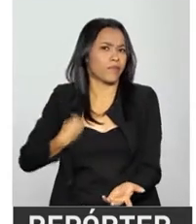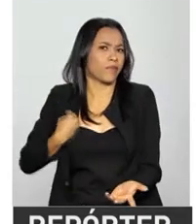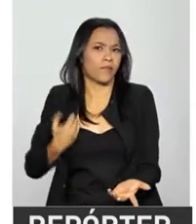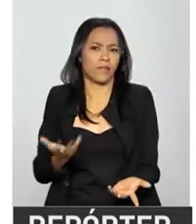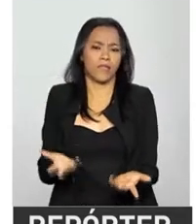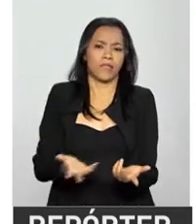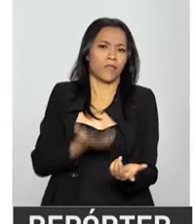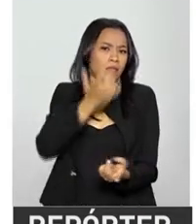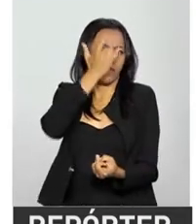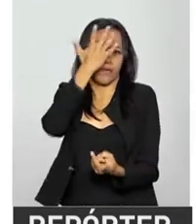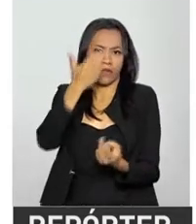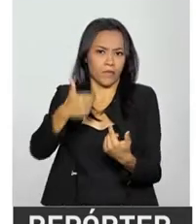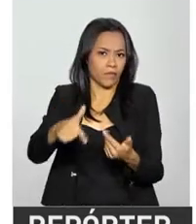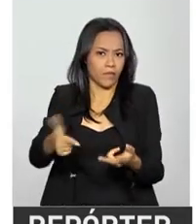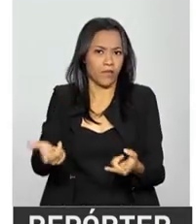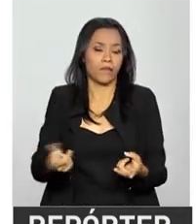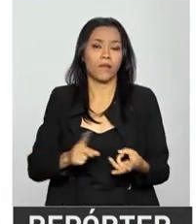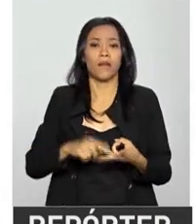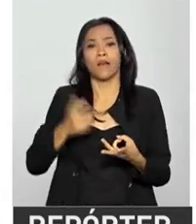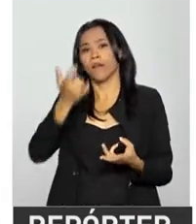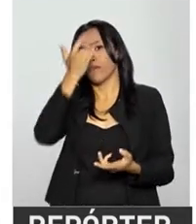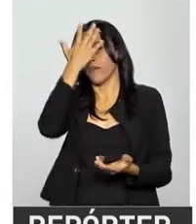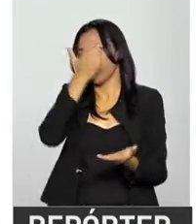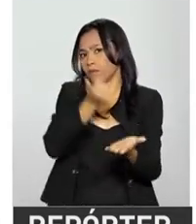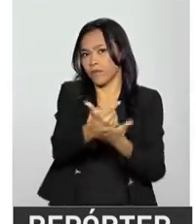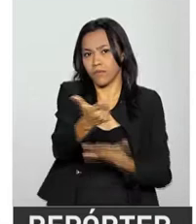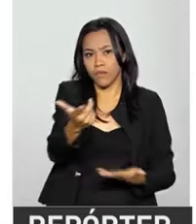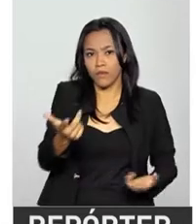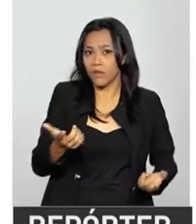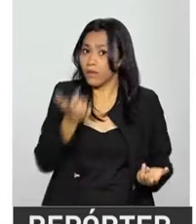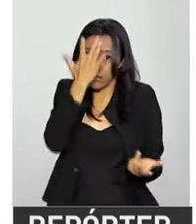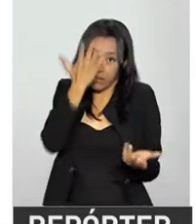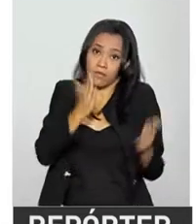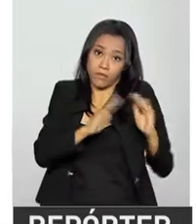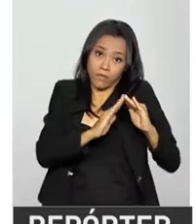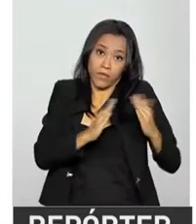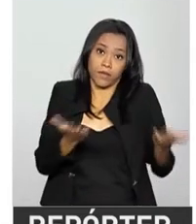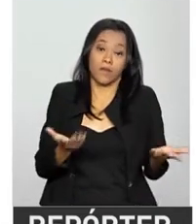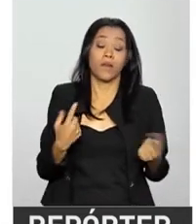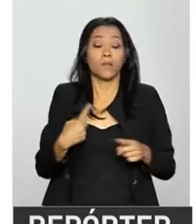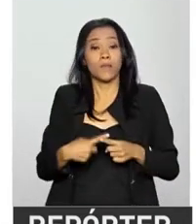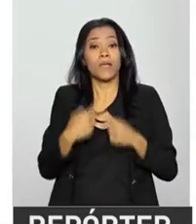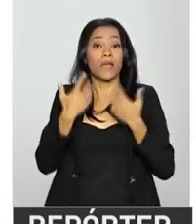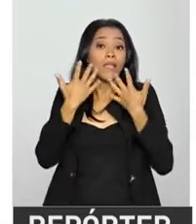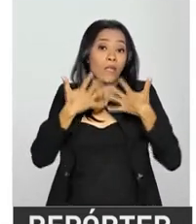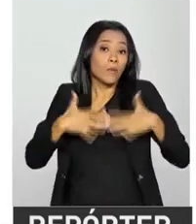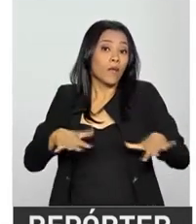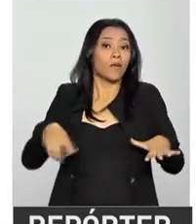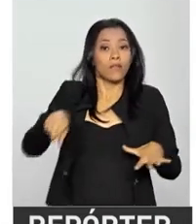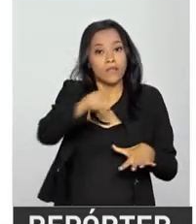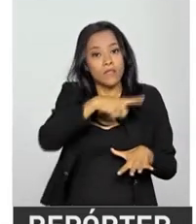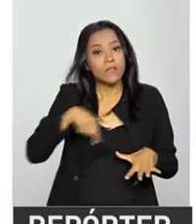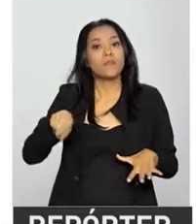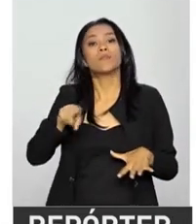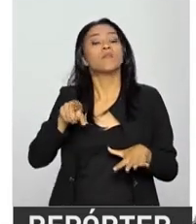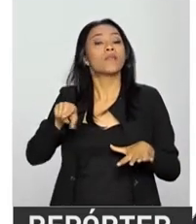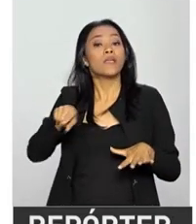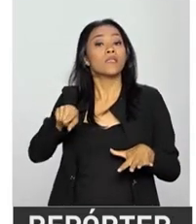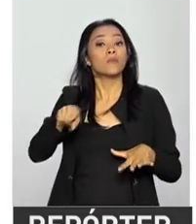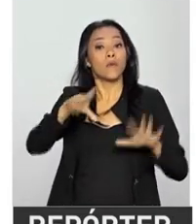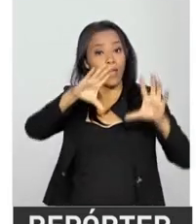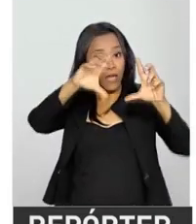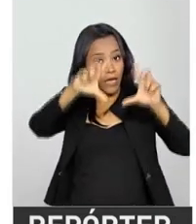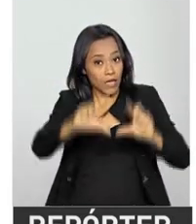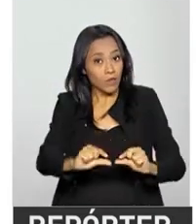fácil para trabalhar mais fácil para comprar mais fácil namorar porque naturalmente isto reduz também os juros de